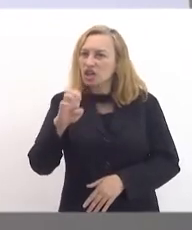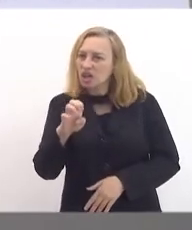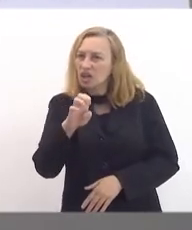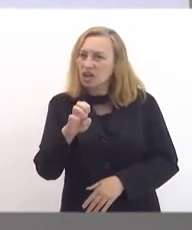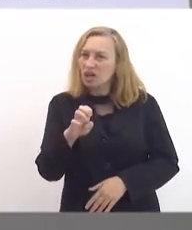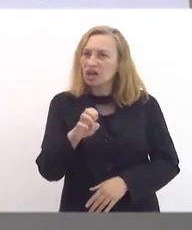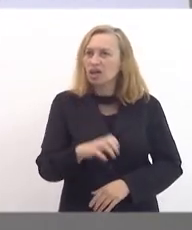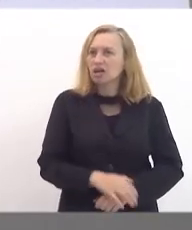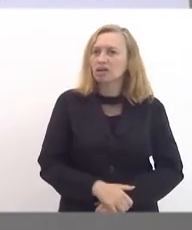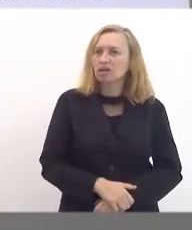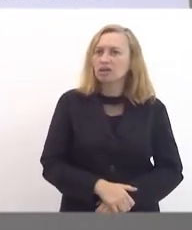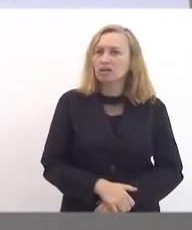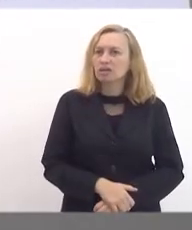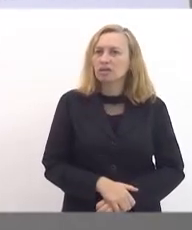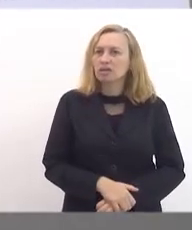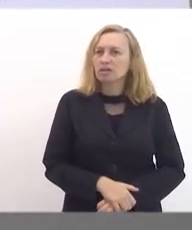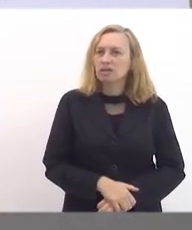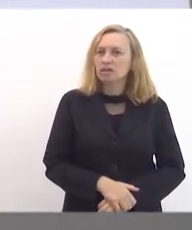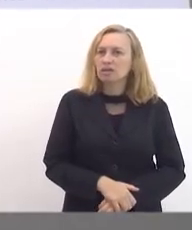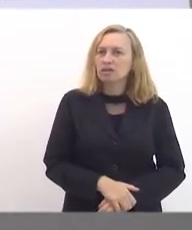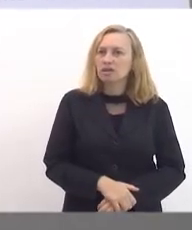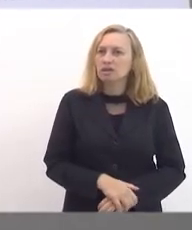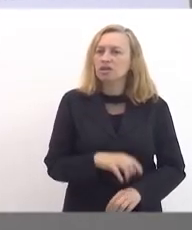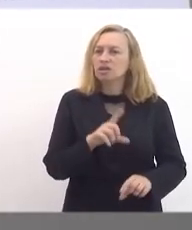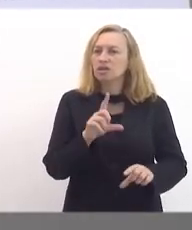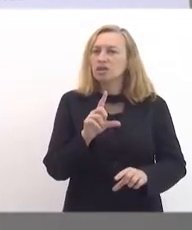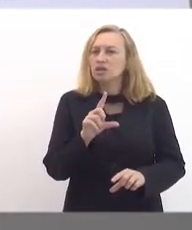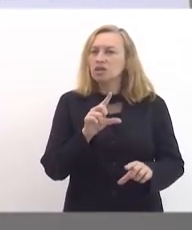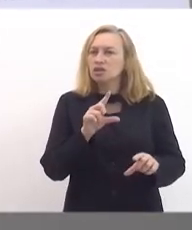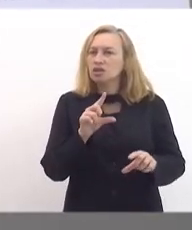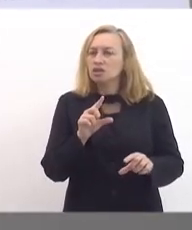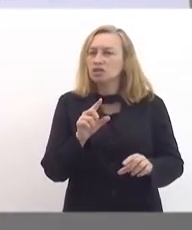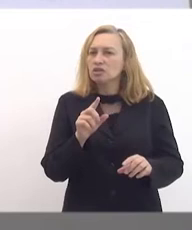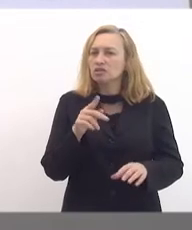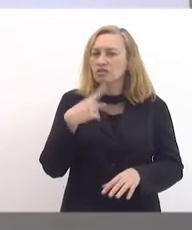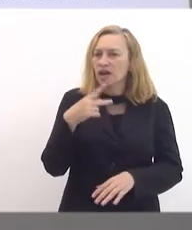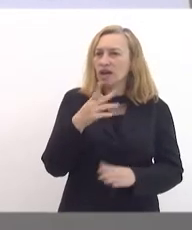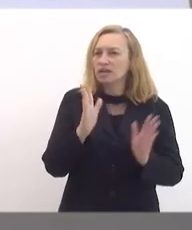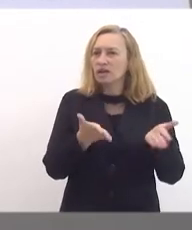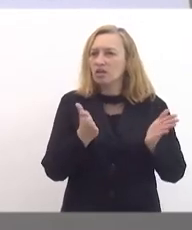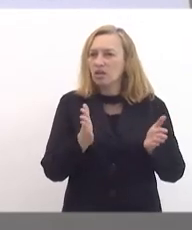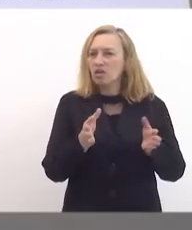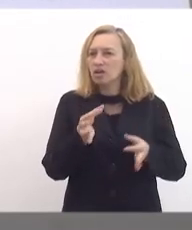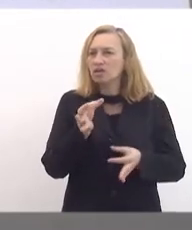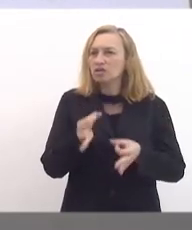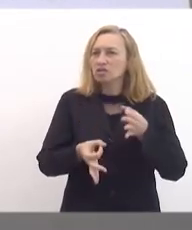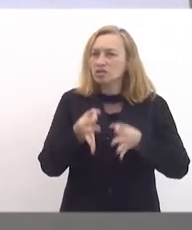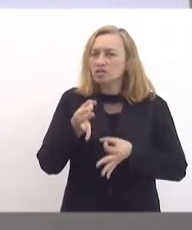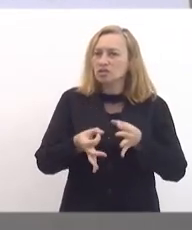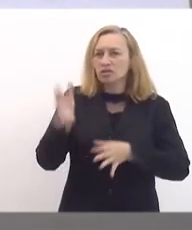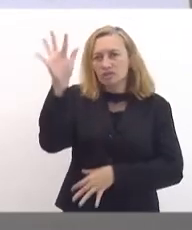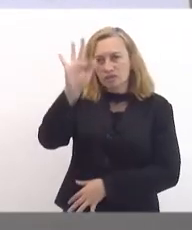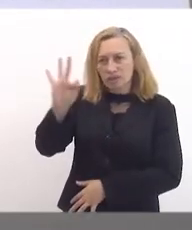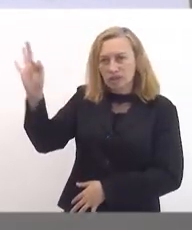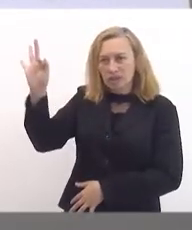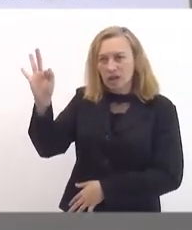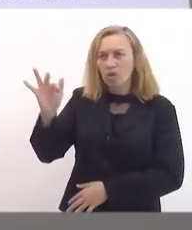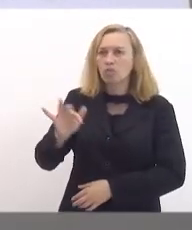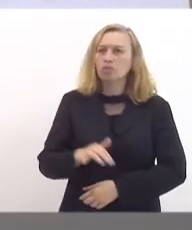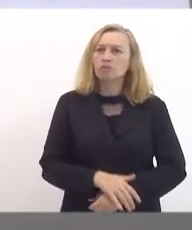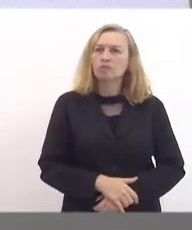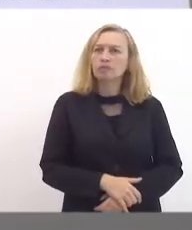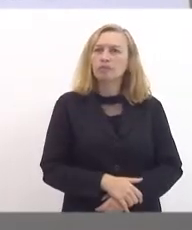função até de decisões agora já jurisprudenciais do Supremo Tribunal